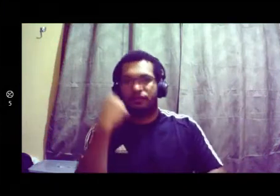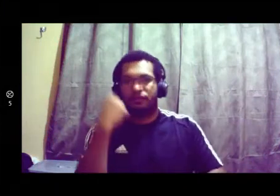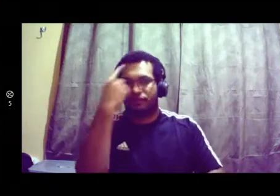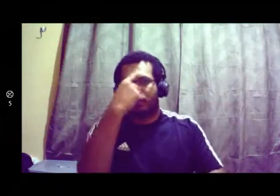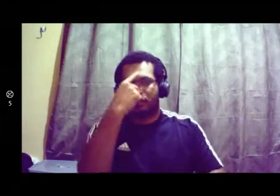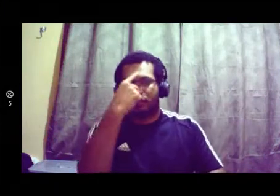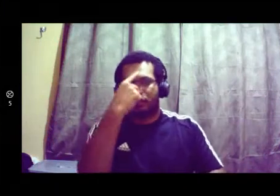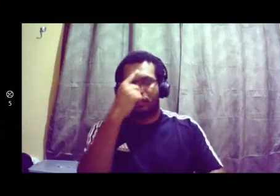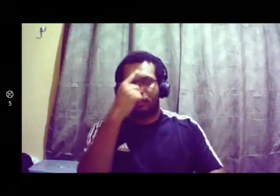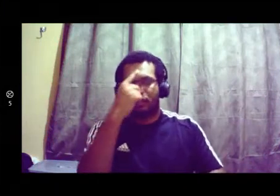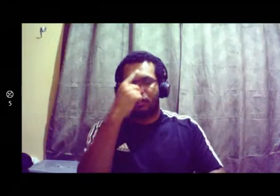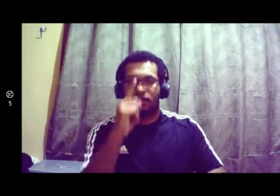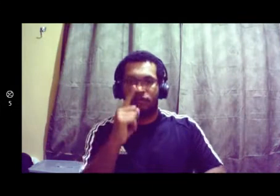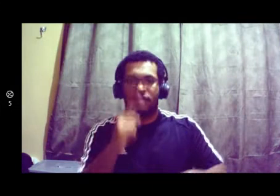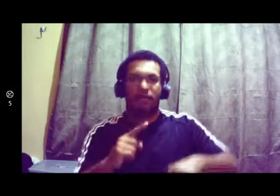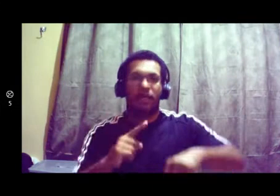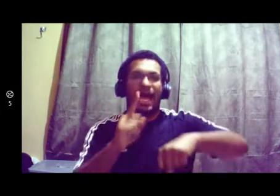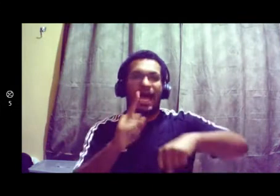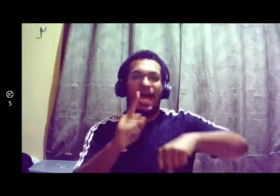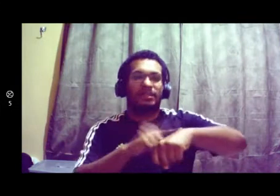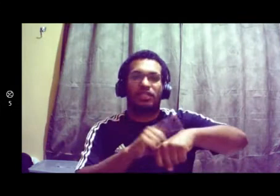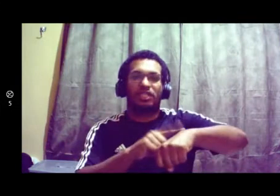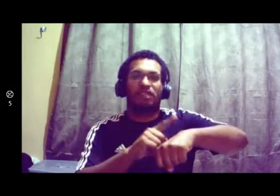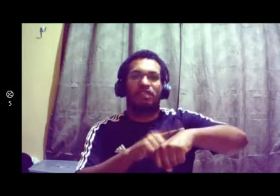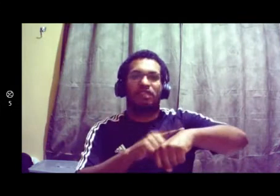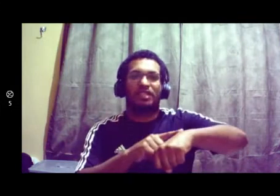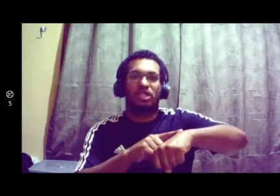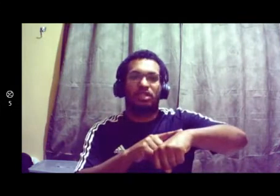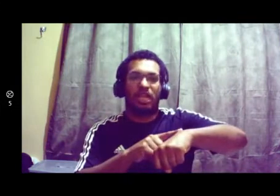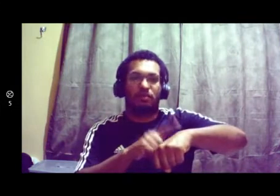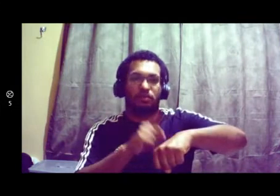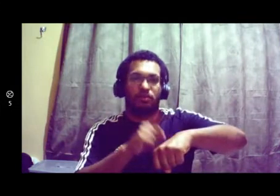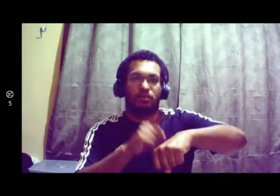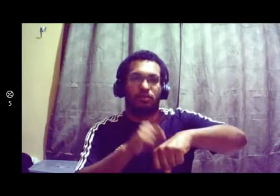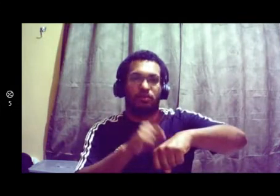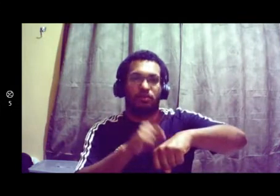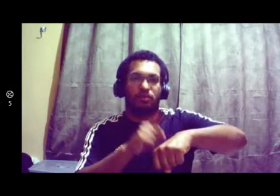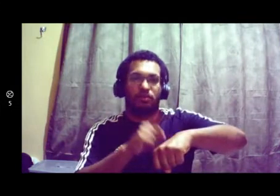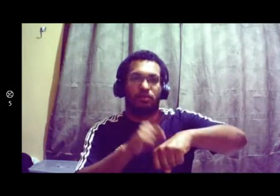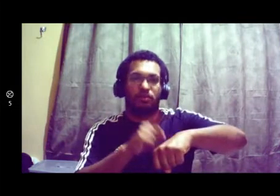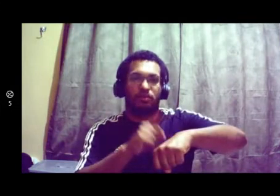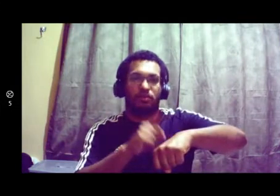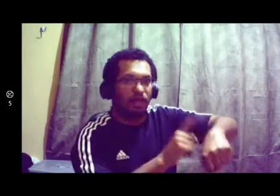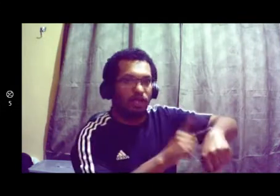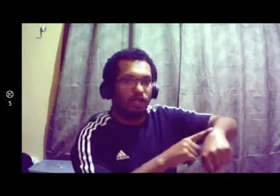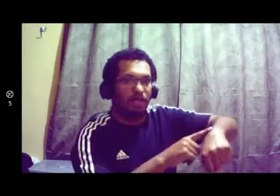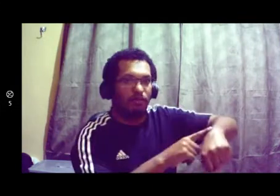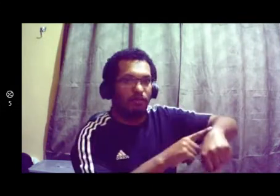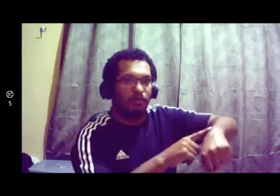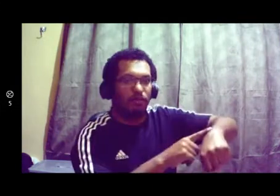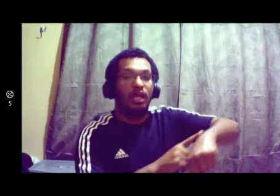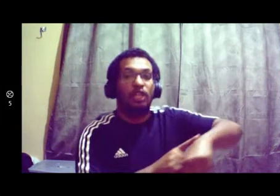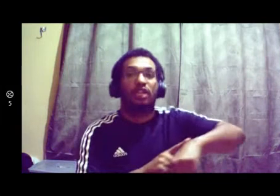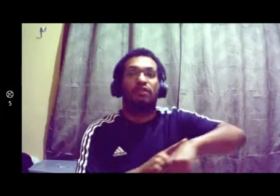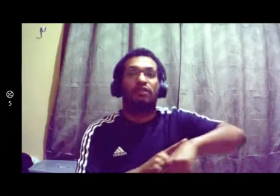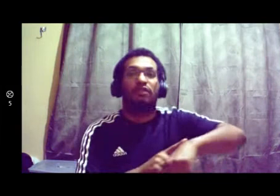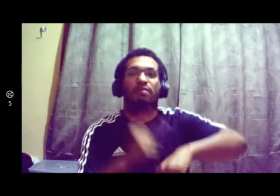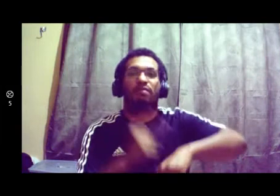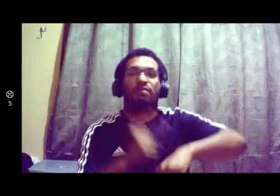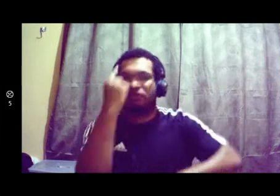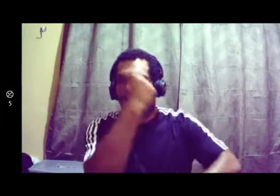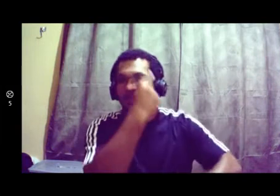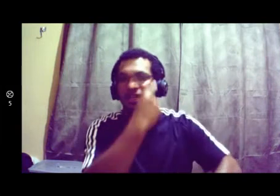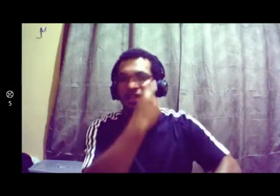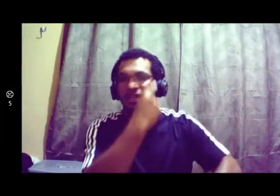assim? Vamos lá. Assim você já está fazendo sinal de tempo. Você está batendo aqui, ó, relógio, tempo. Só que você